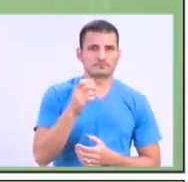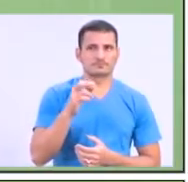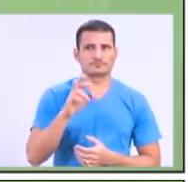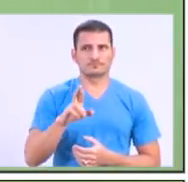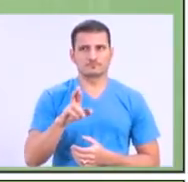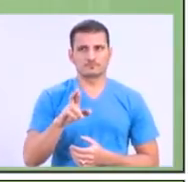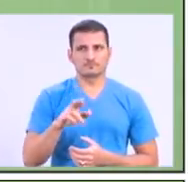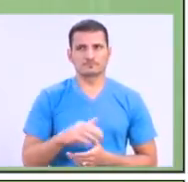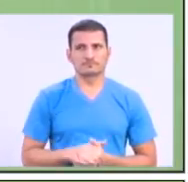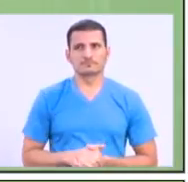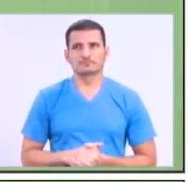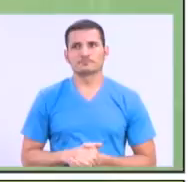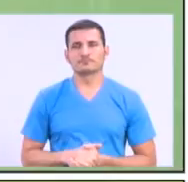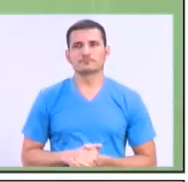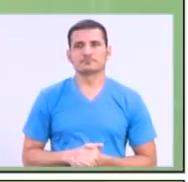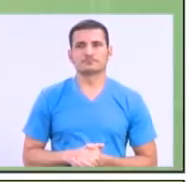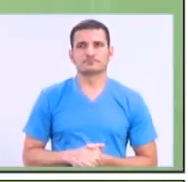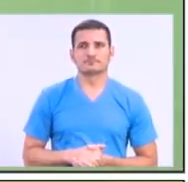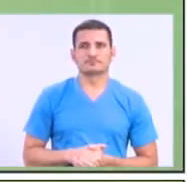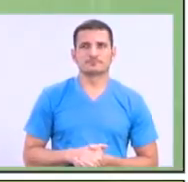exclusivo, nós trabalhamos com XOR.